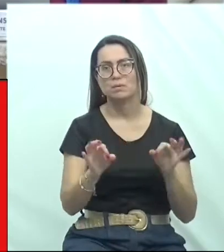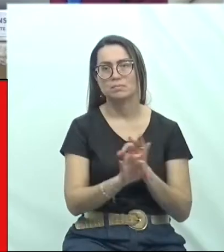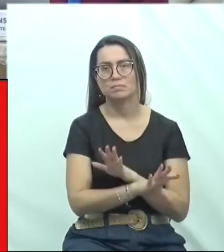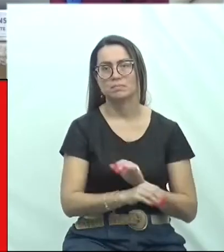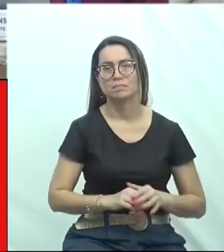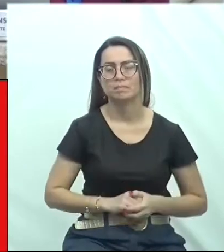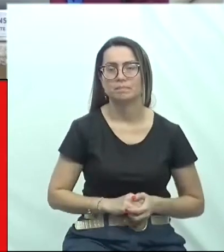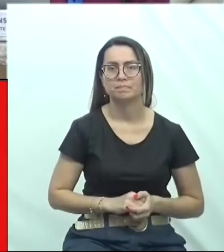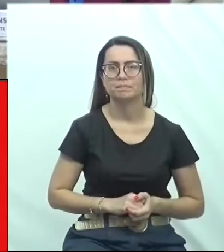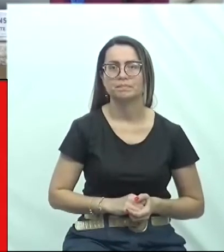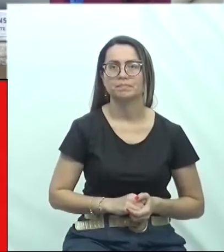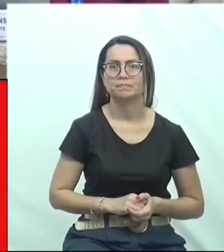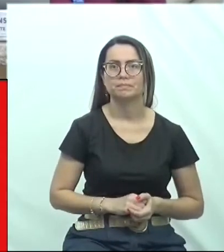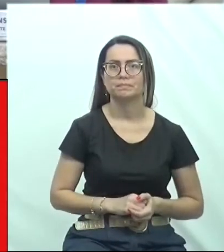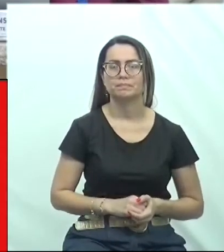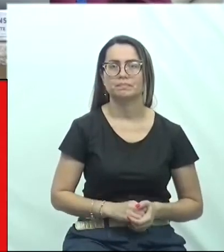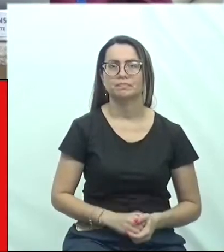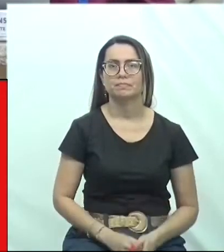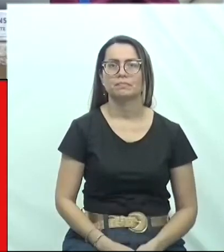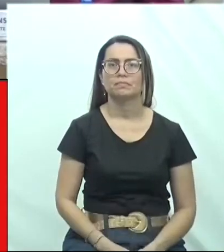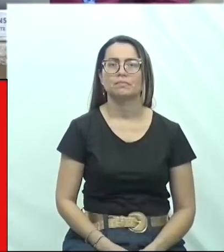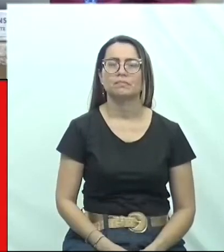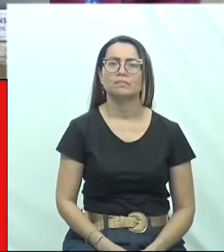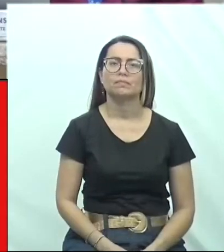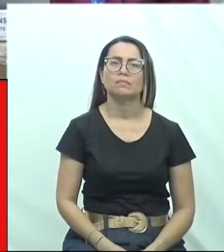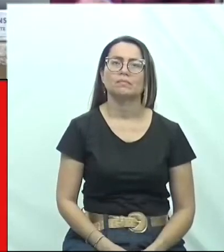Tá? É isso aí.